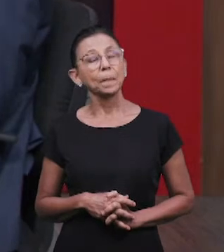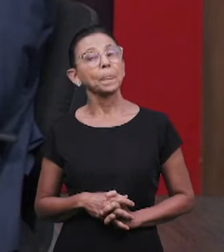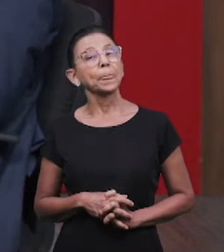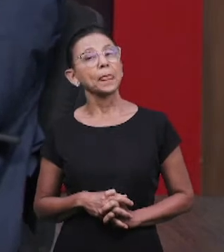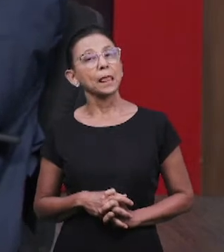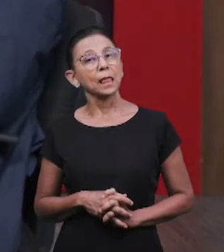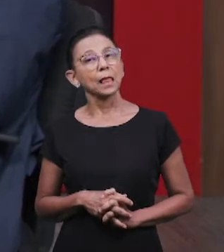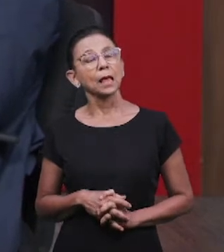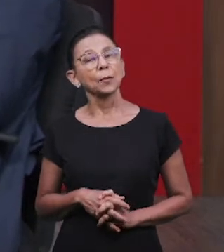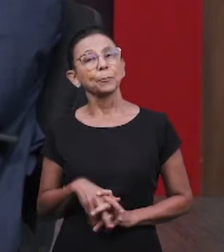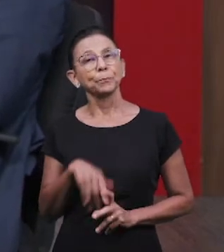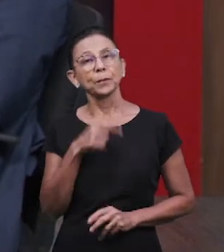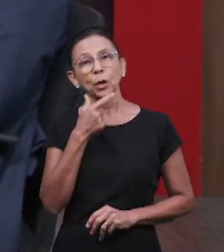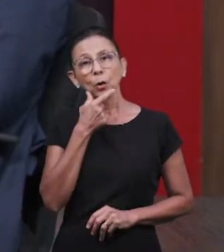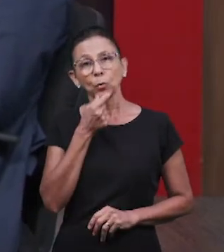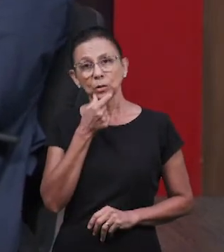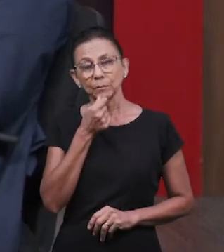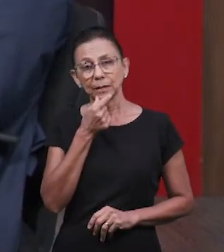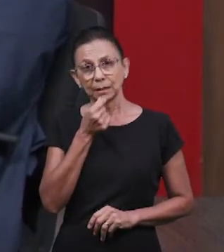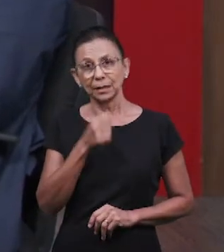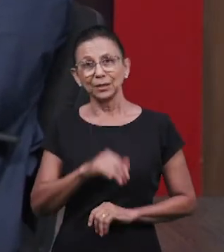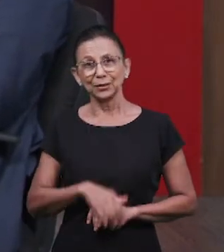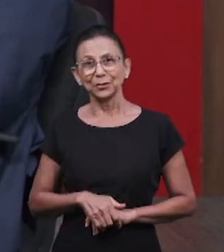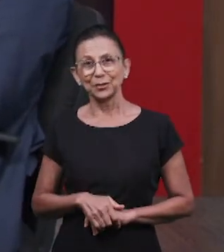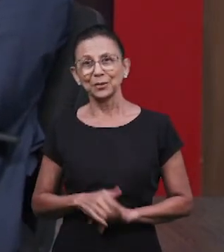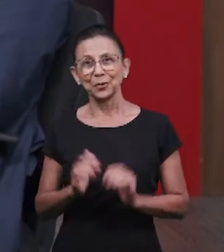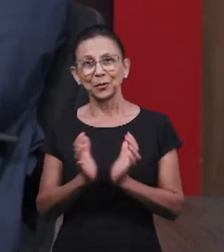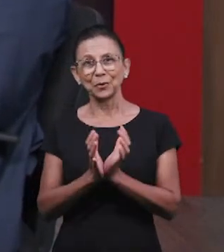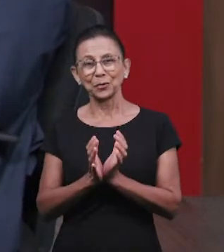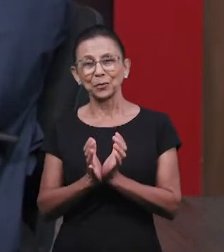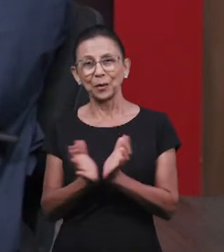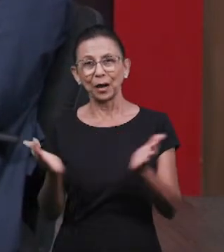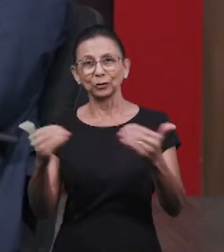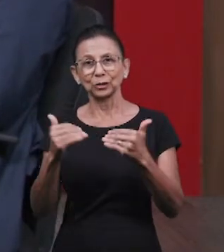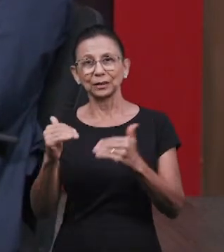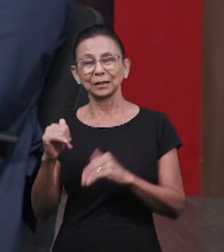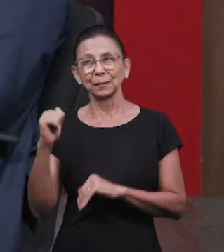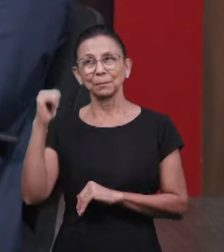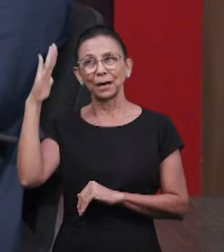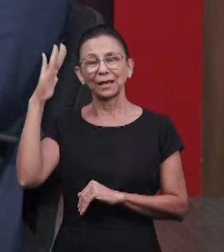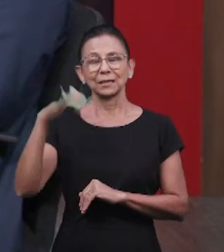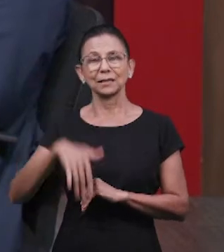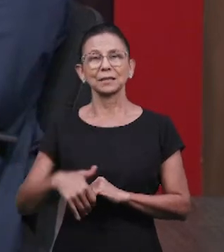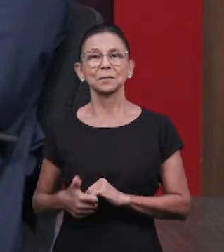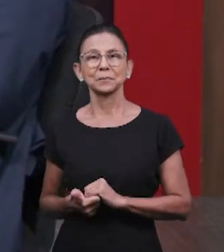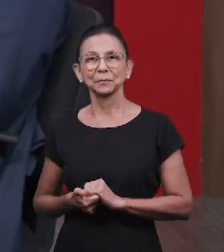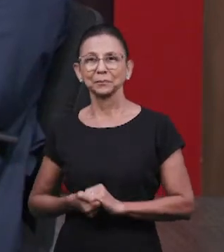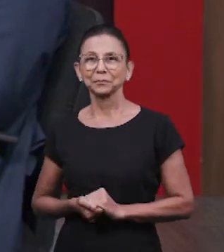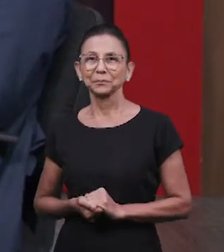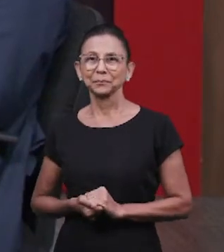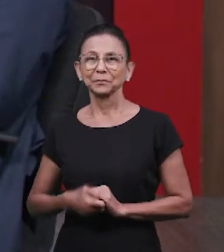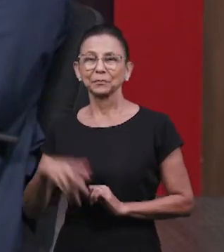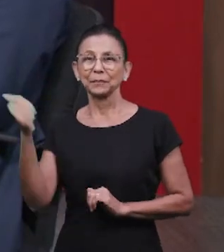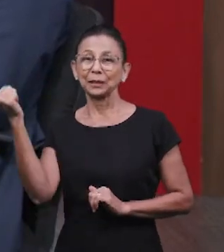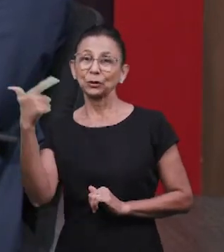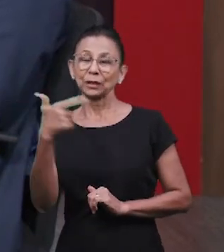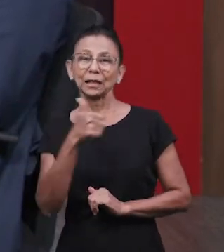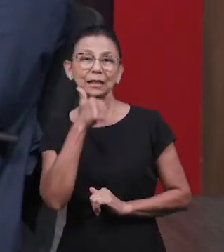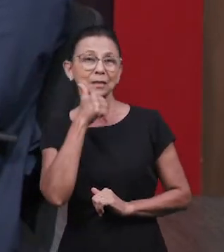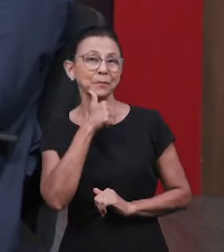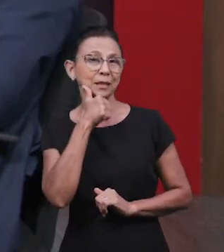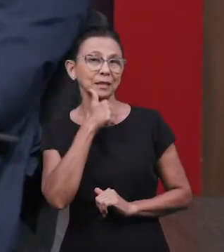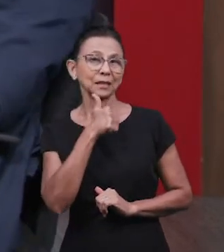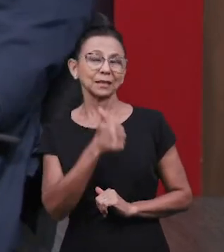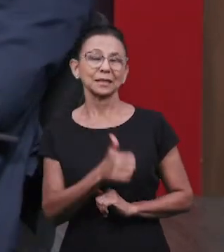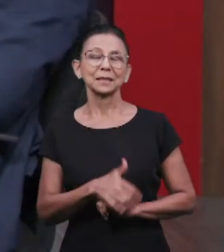em meninos do que... Meninas, né? Luiz, guarda suas dúvidas para o nosso programa. Guarda suas dúvidas para o nosso programa, que os irmãos já vão agora assistir o